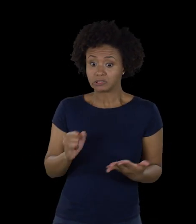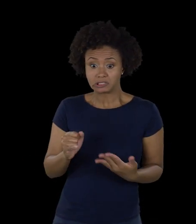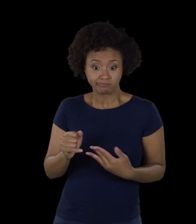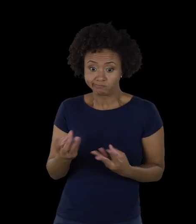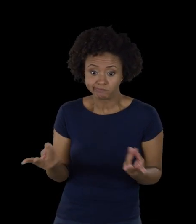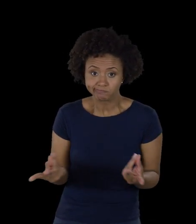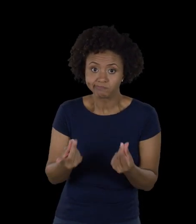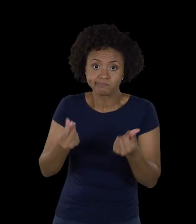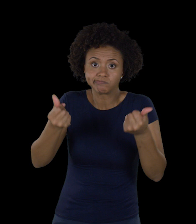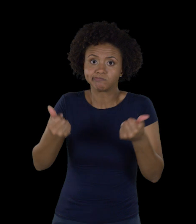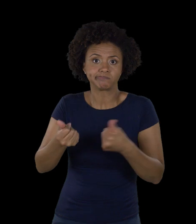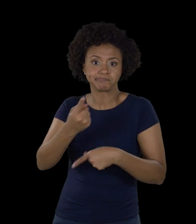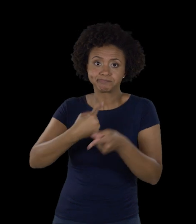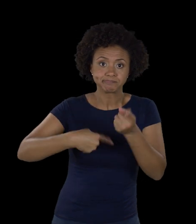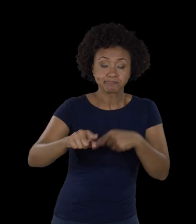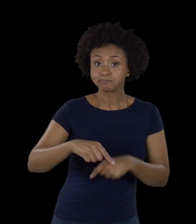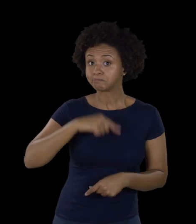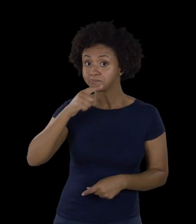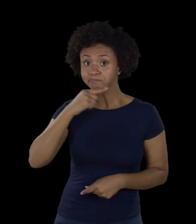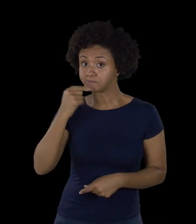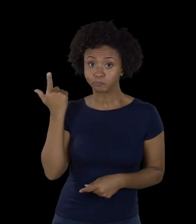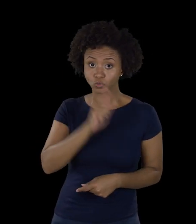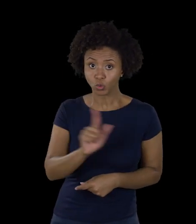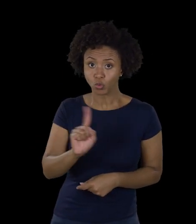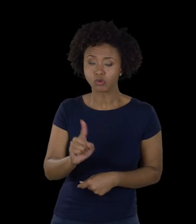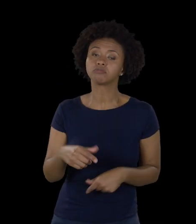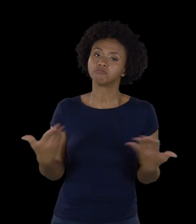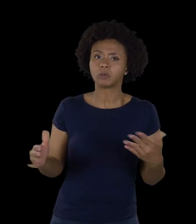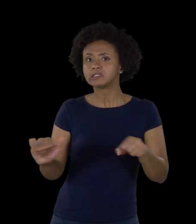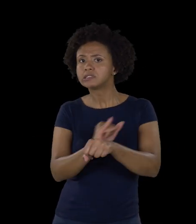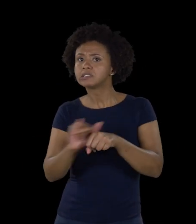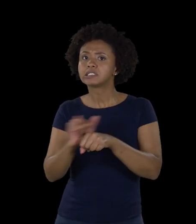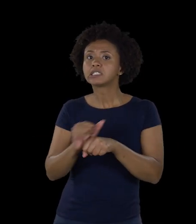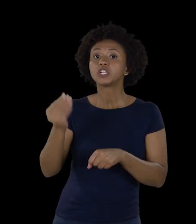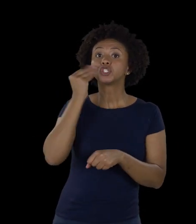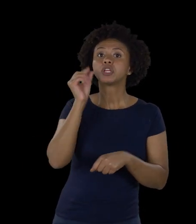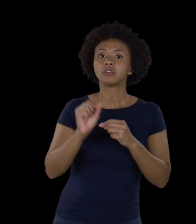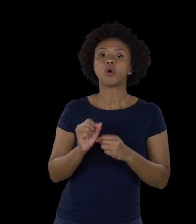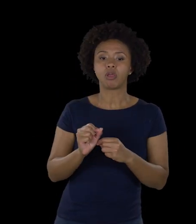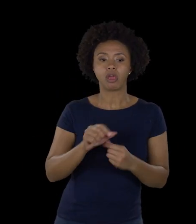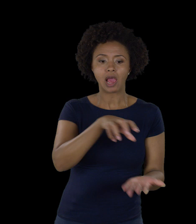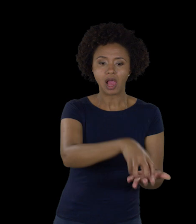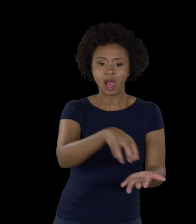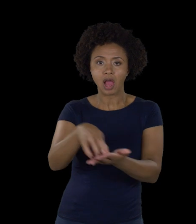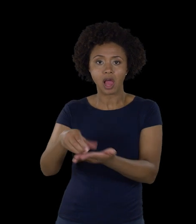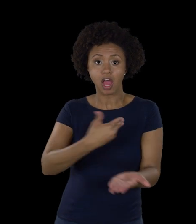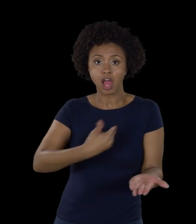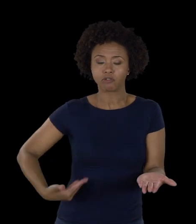eficiência e competitividade às empresas estatais, uma solução foi passá-las para a iniciativa privada. Era